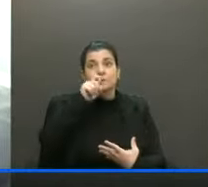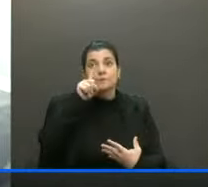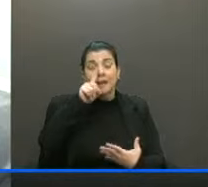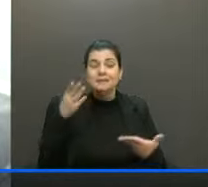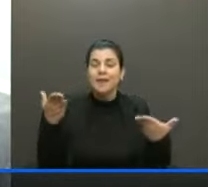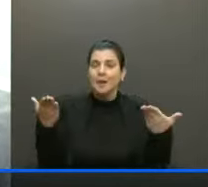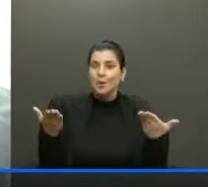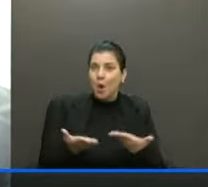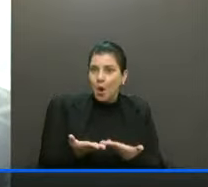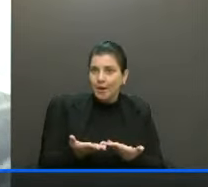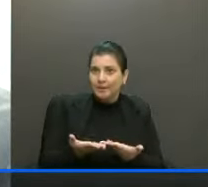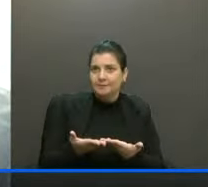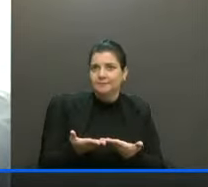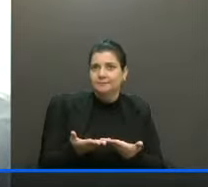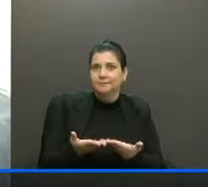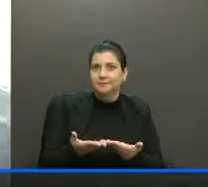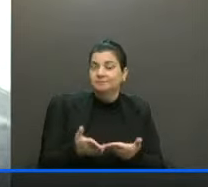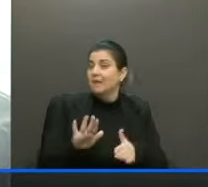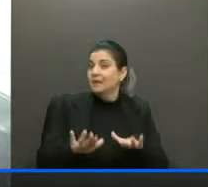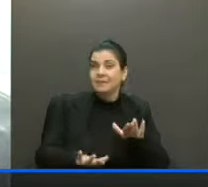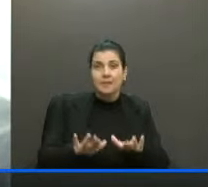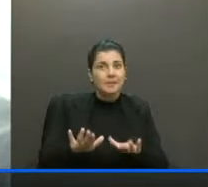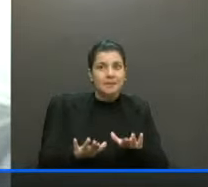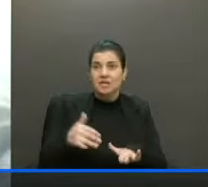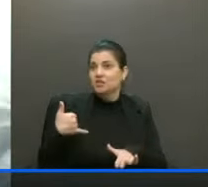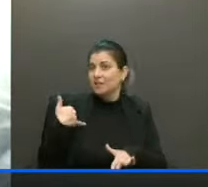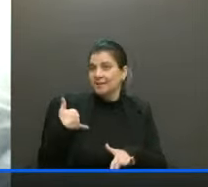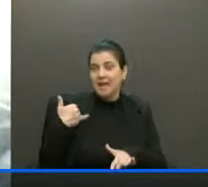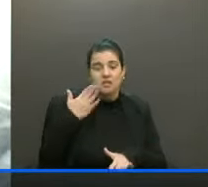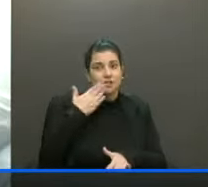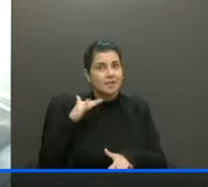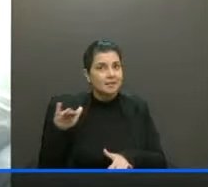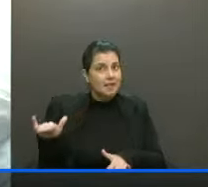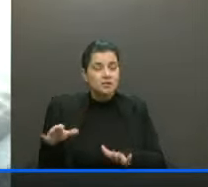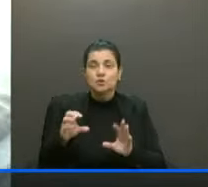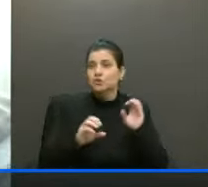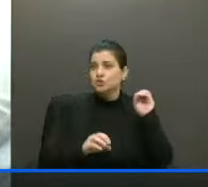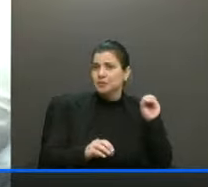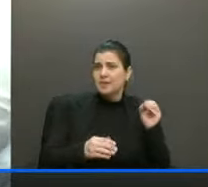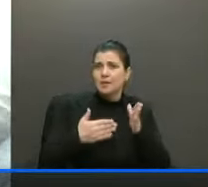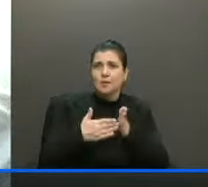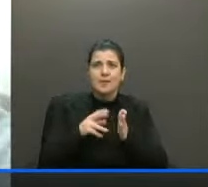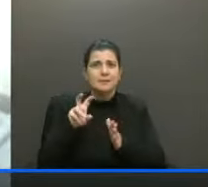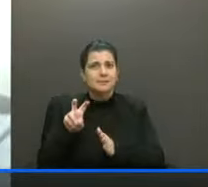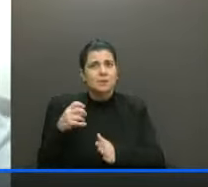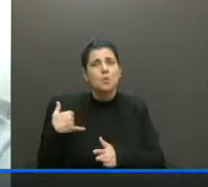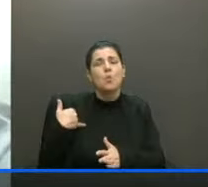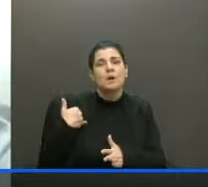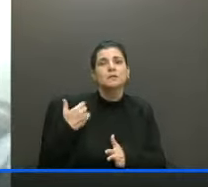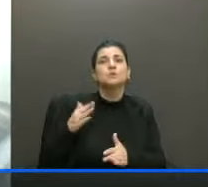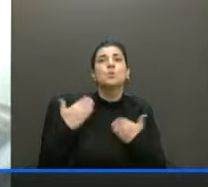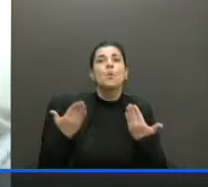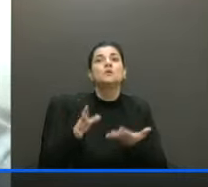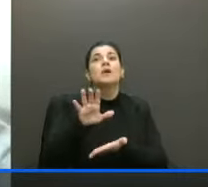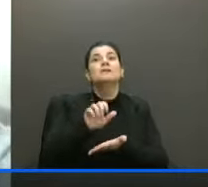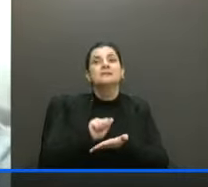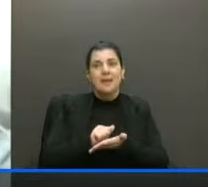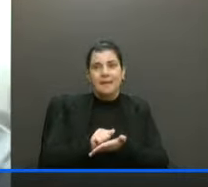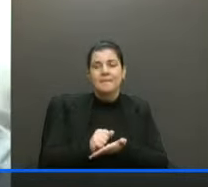neste momento, e aí assim, ó, independentemente da idade da criança, de 0 a 5 anos, quando ele recebe a